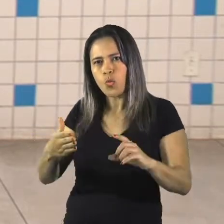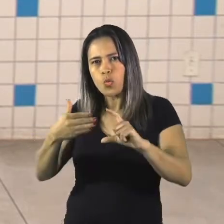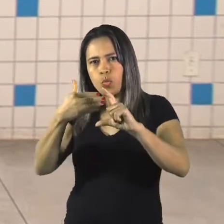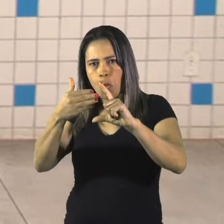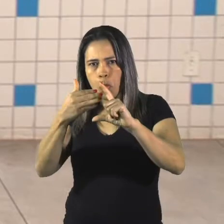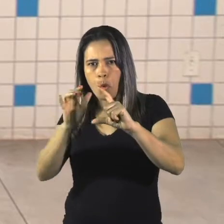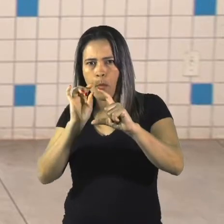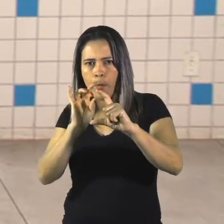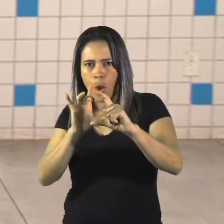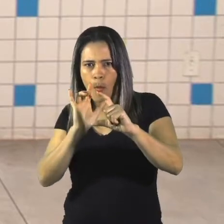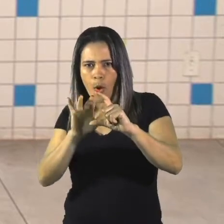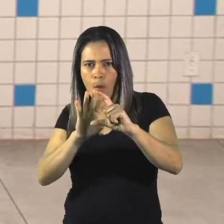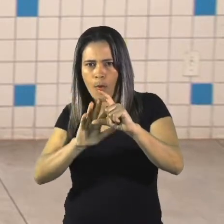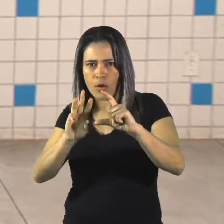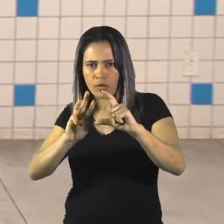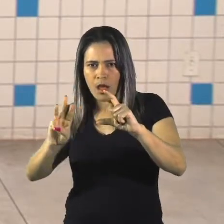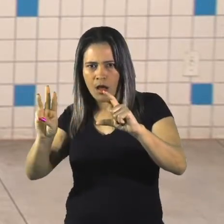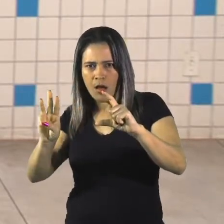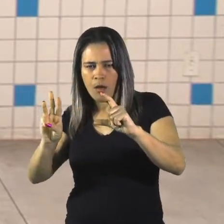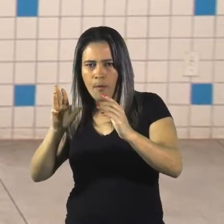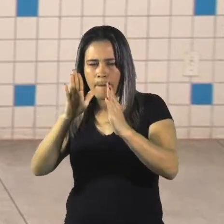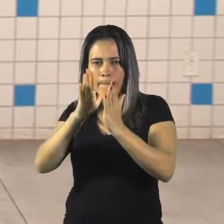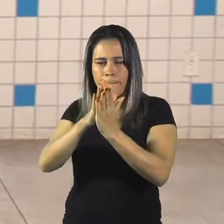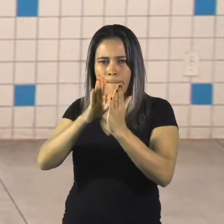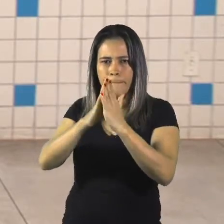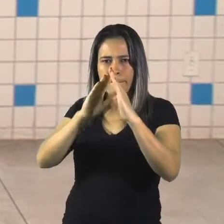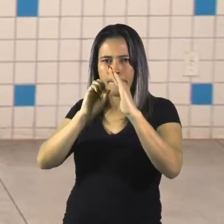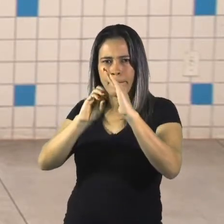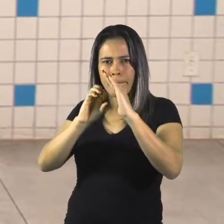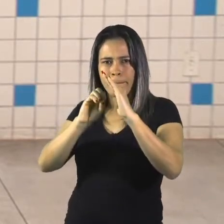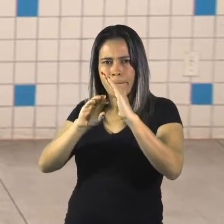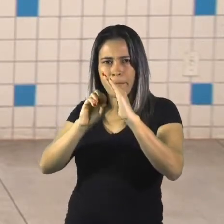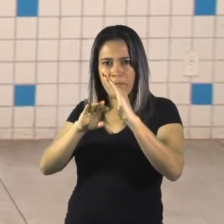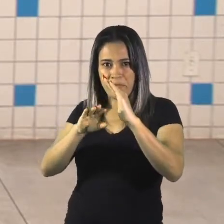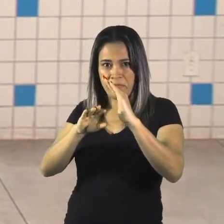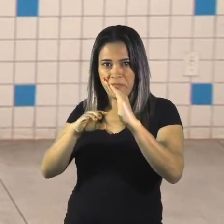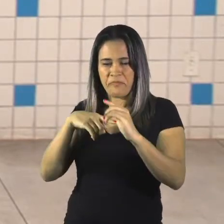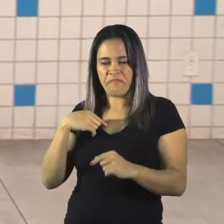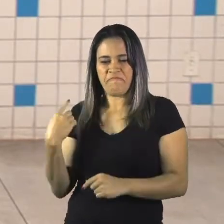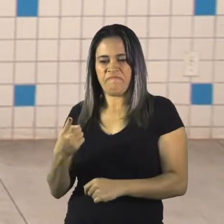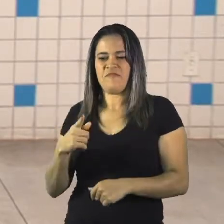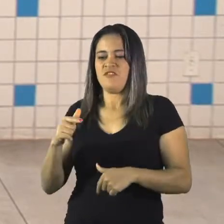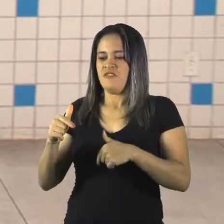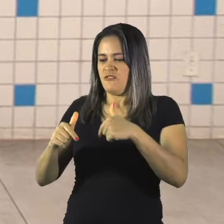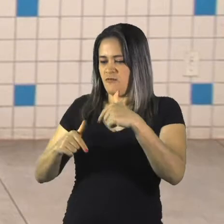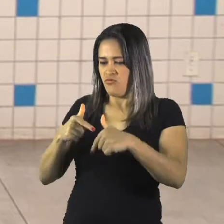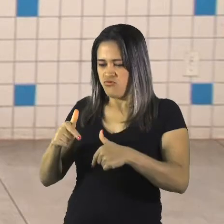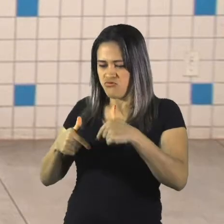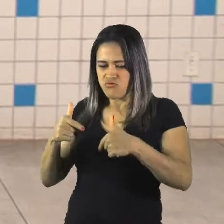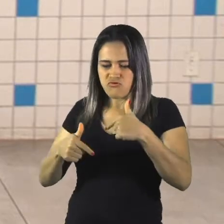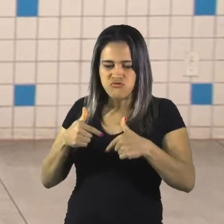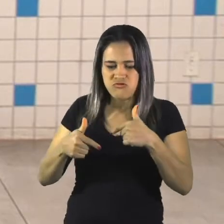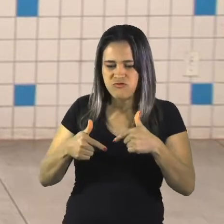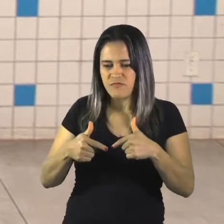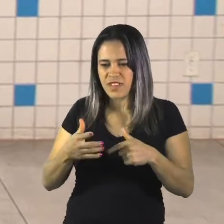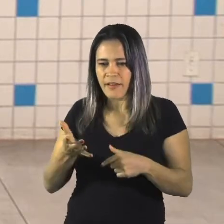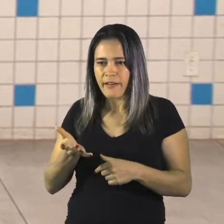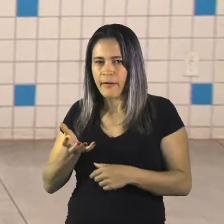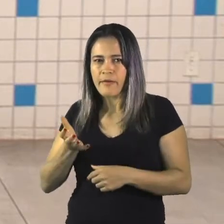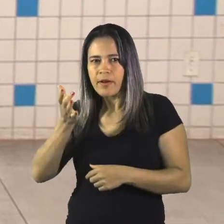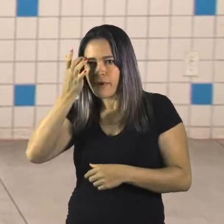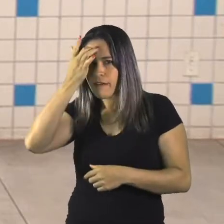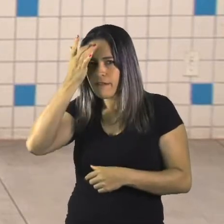pelo portal do Palmas Homeschool, né? A gente tem trabalhado para que cada vez mais fique mais